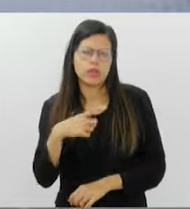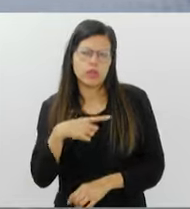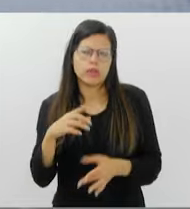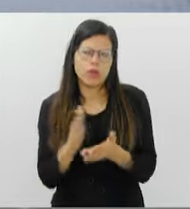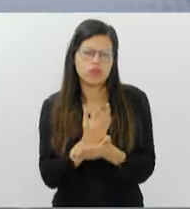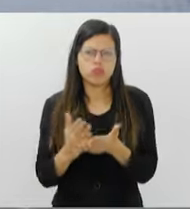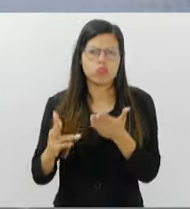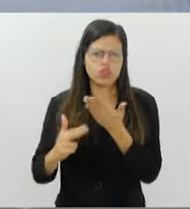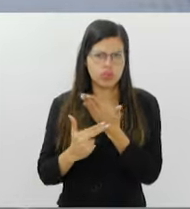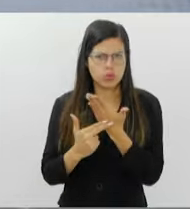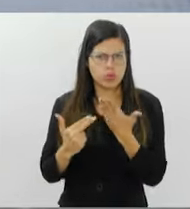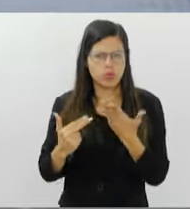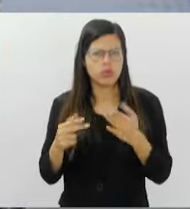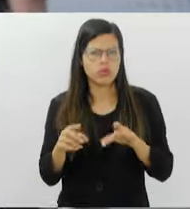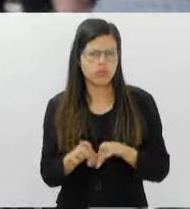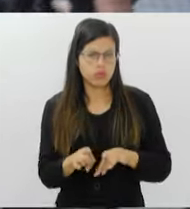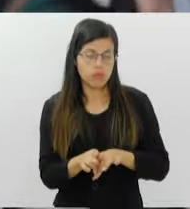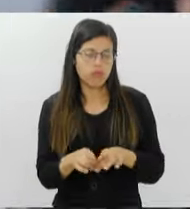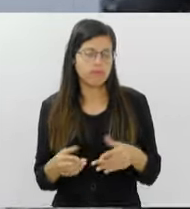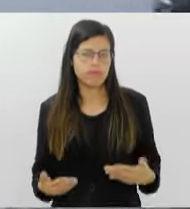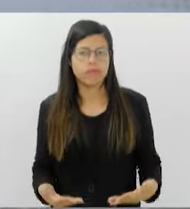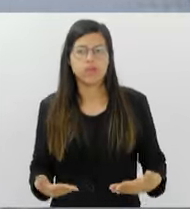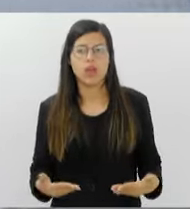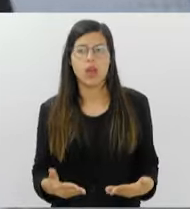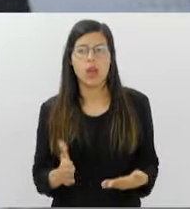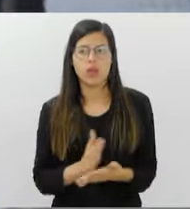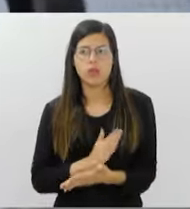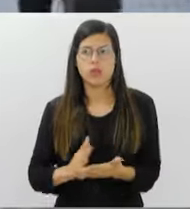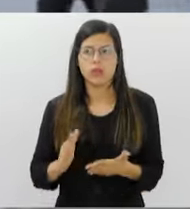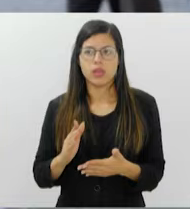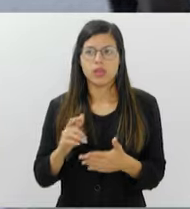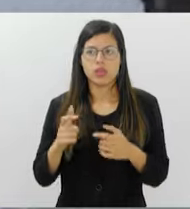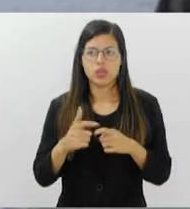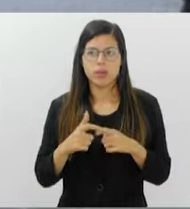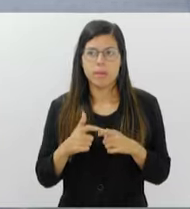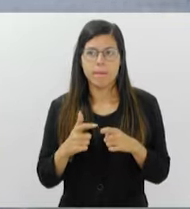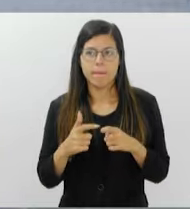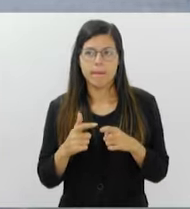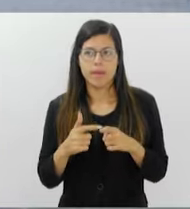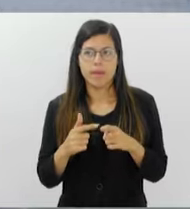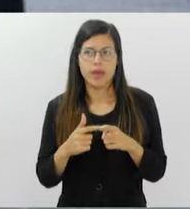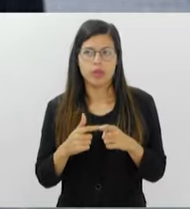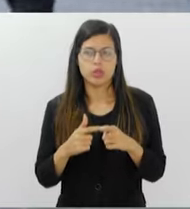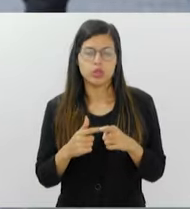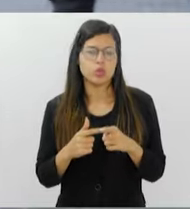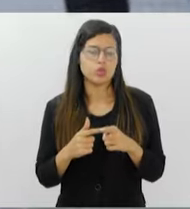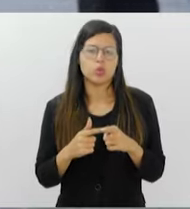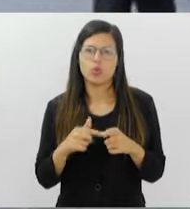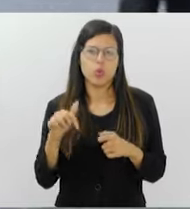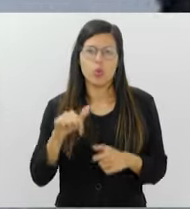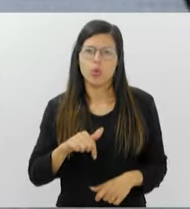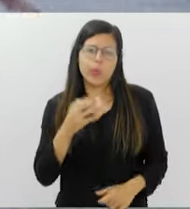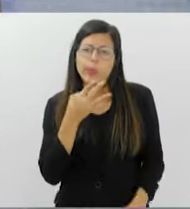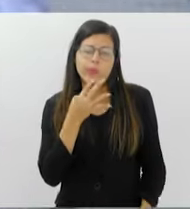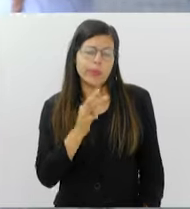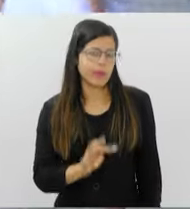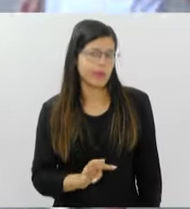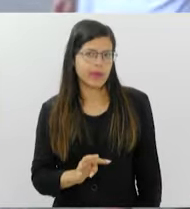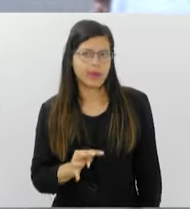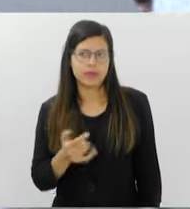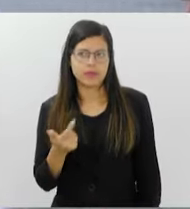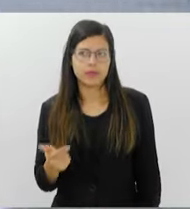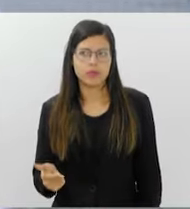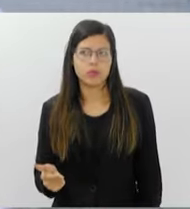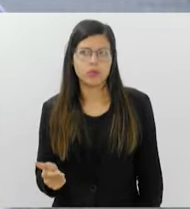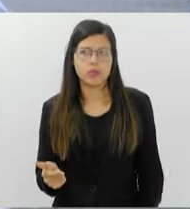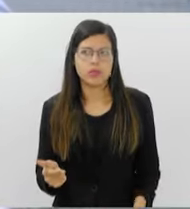dor. Por quê? Às vezes a gente acaba caindo num médico especializado, um médico generalista, que ele não tem a